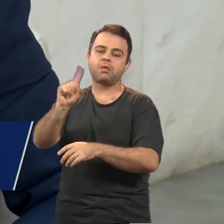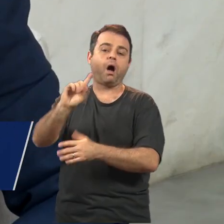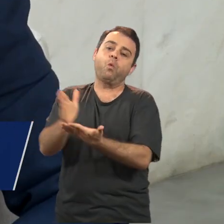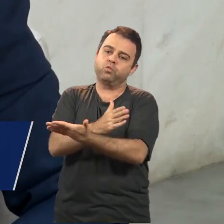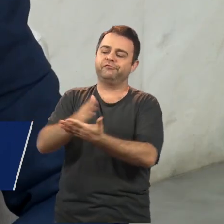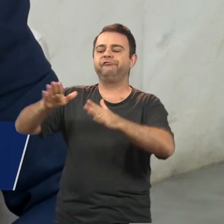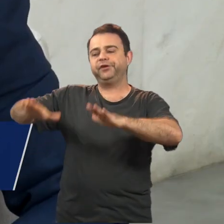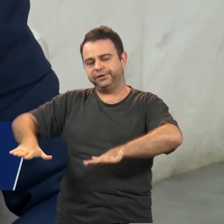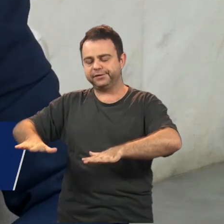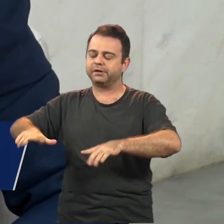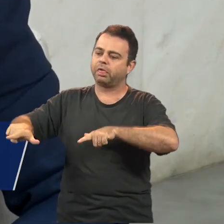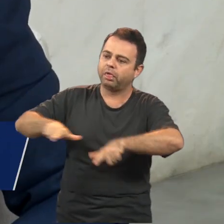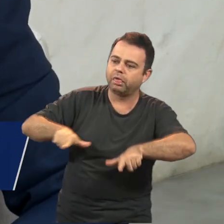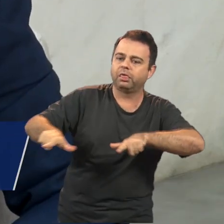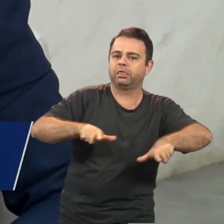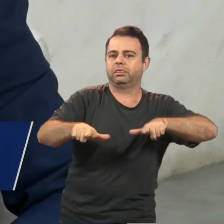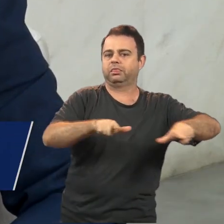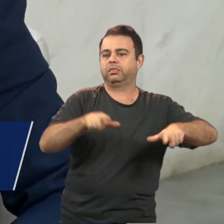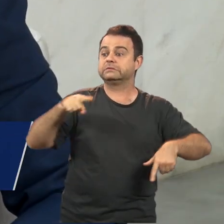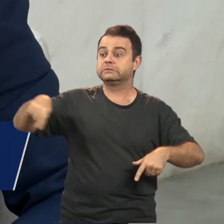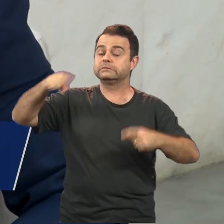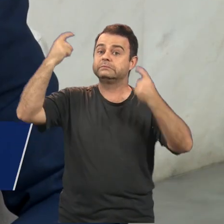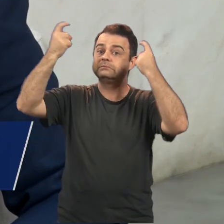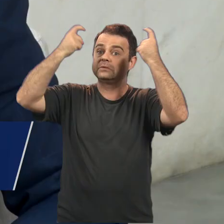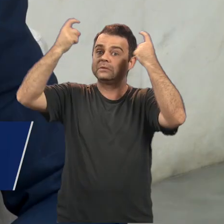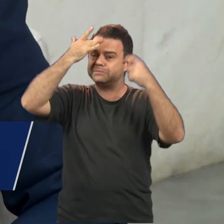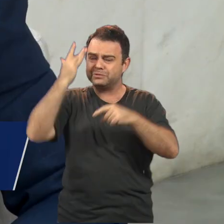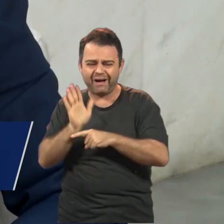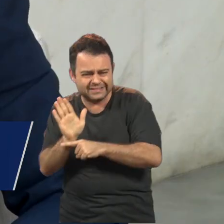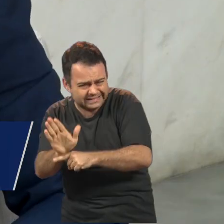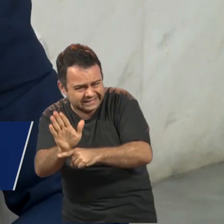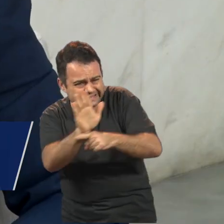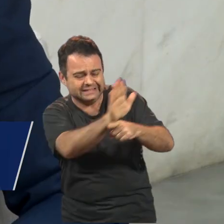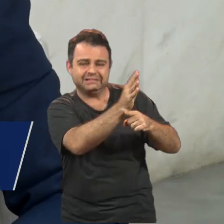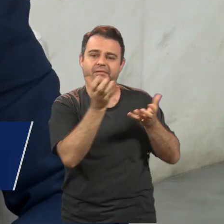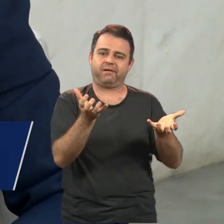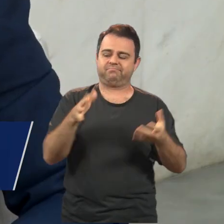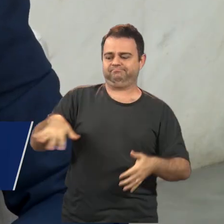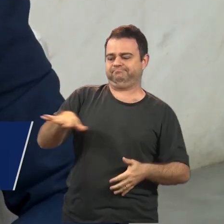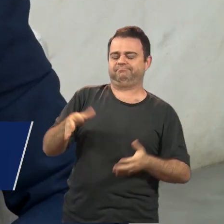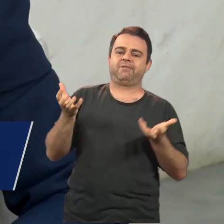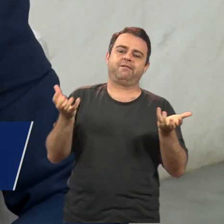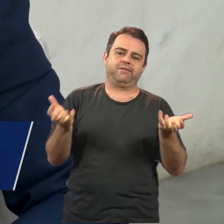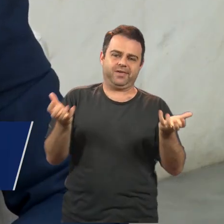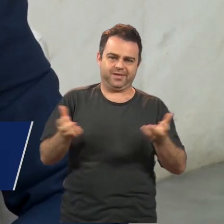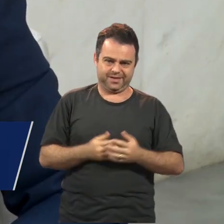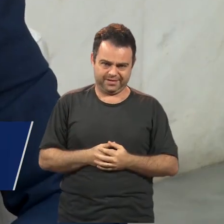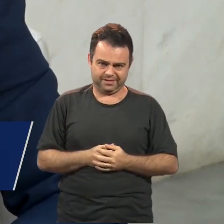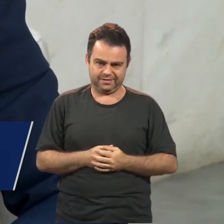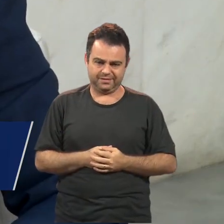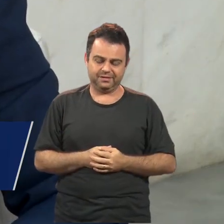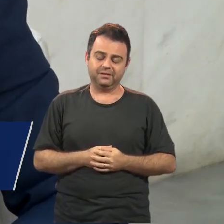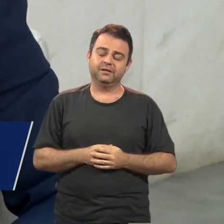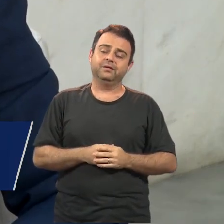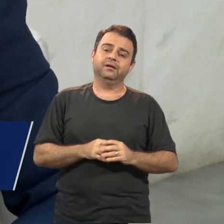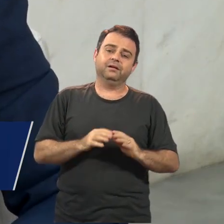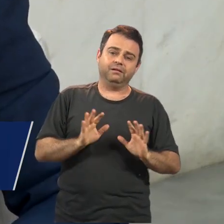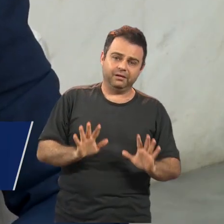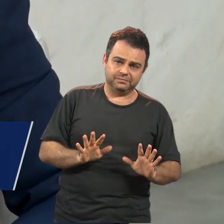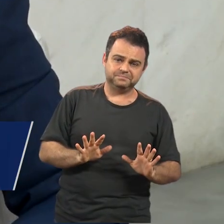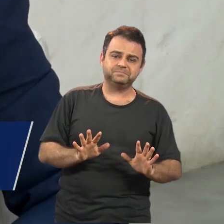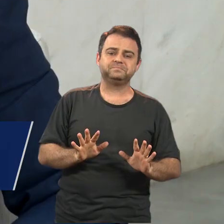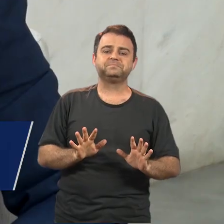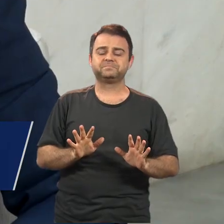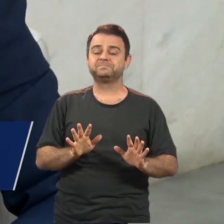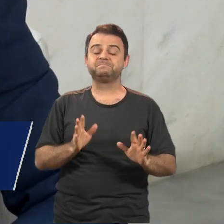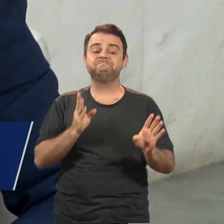nossa preocupação é ir até o limite para tentar resolver a situação dos munícipes. Claro que eu digo que a